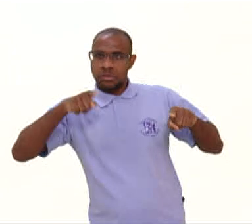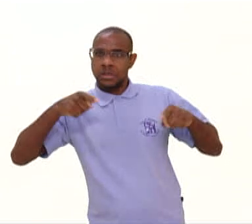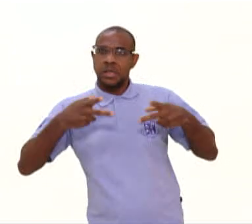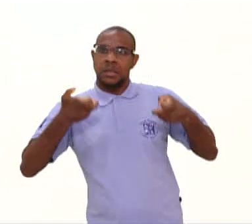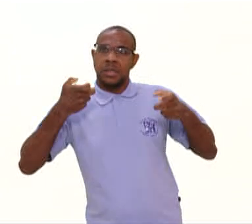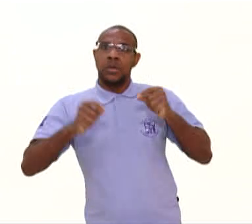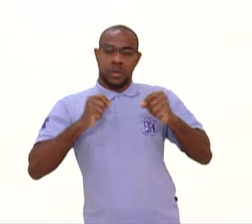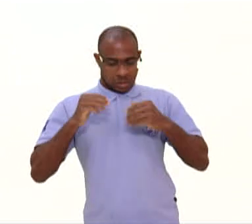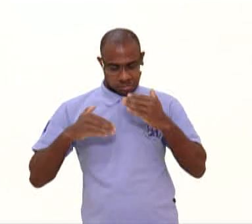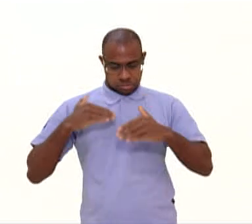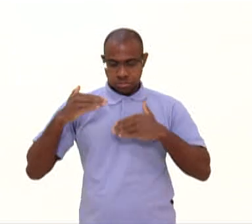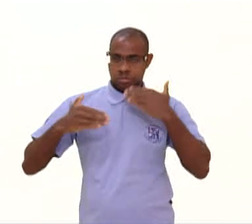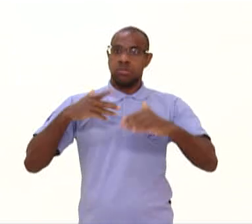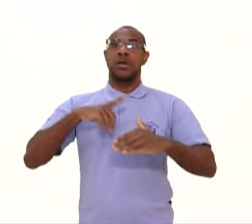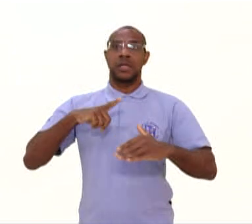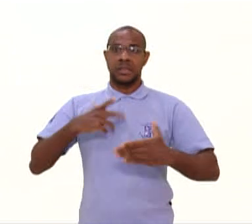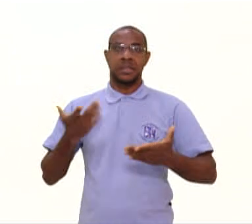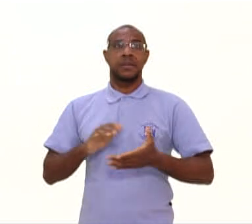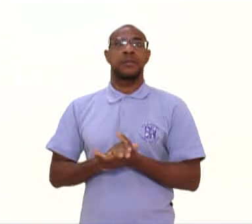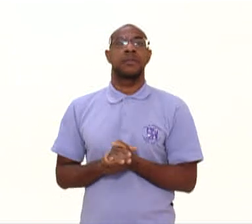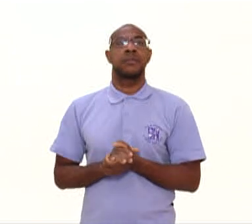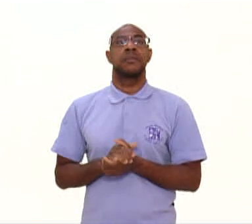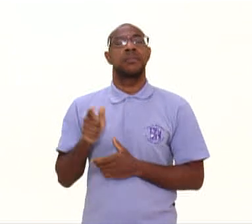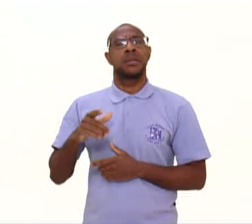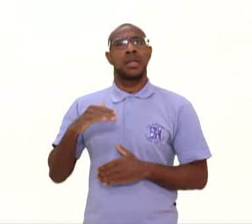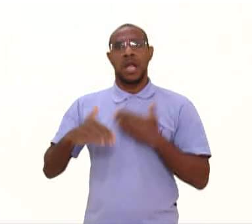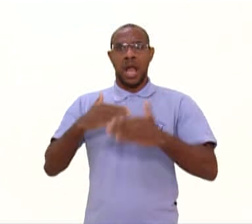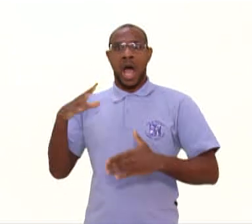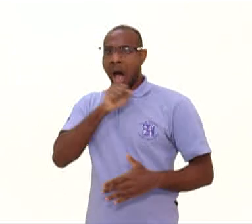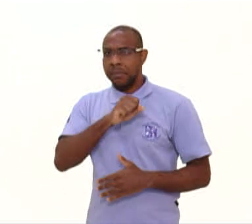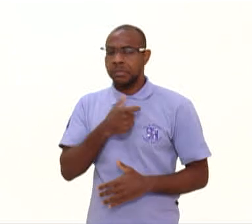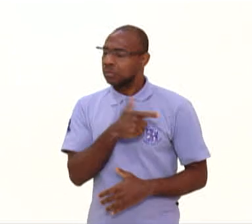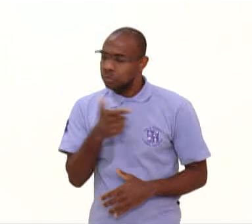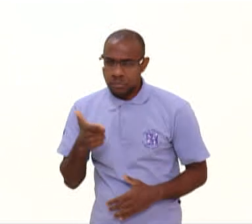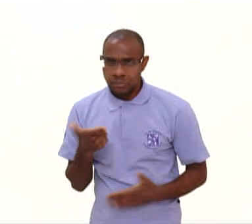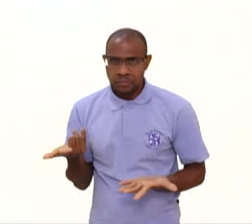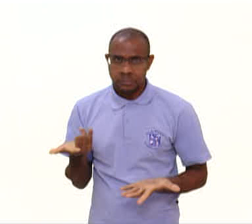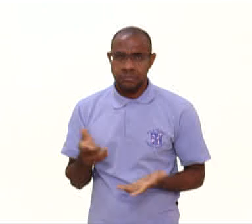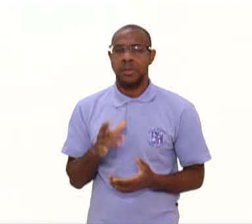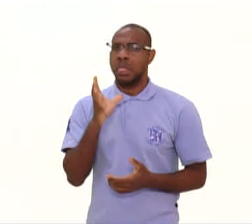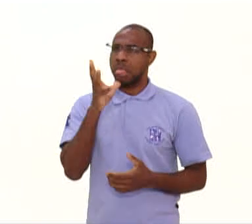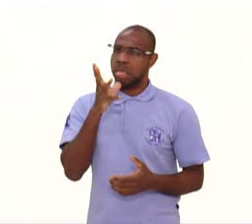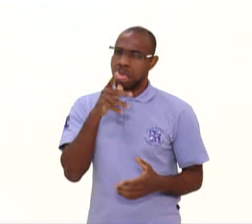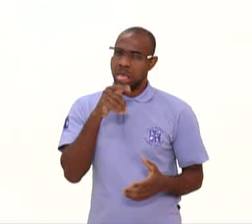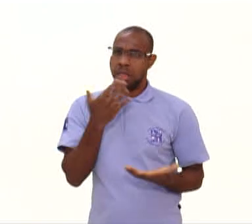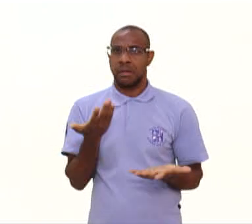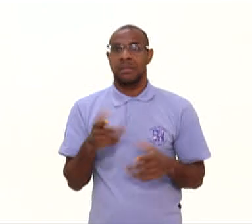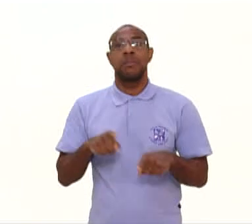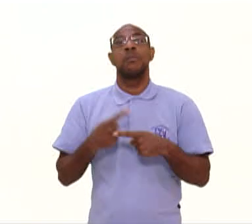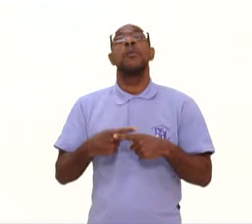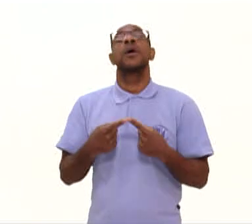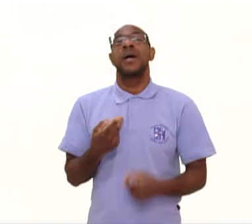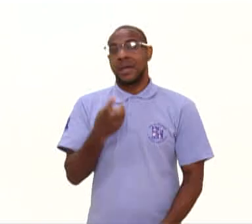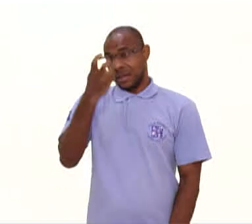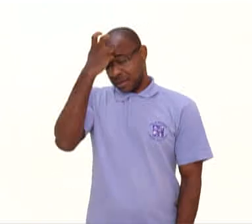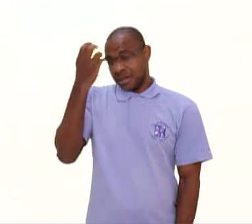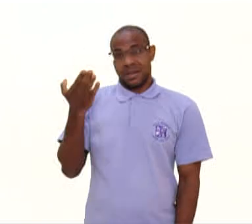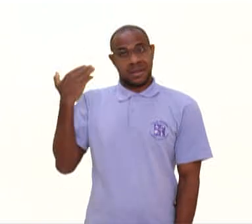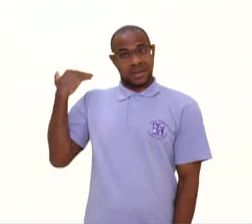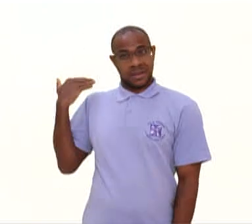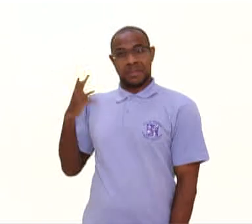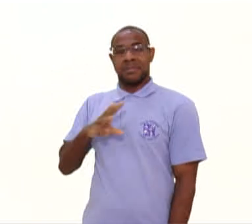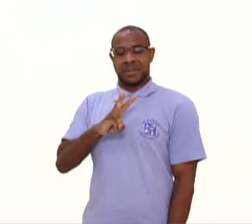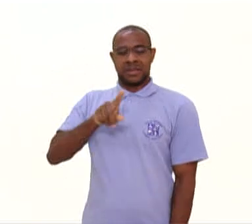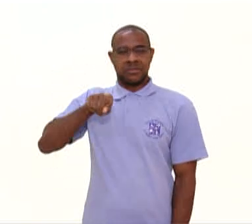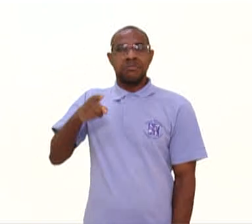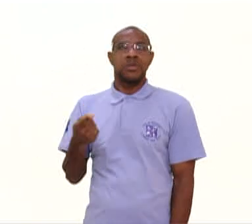tamanho da evolução que foi tendo. Só que essa evolução não foi rápida. Desde que a gente saiu ali do quesito do Egito Antigo, se passaram aqui mais de 3.000